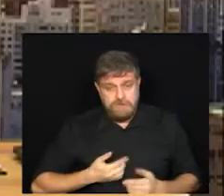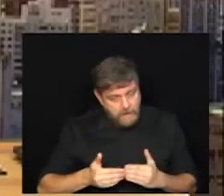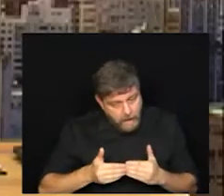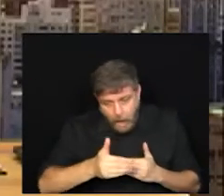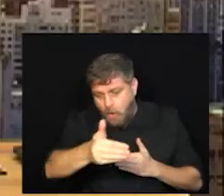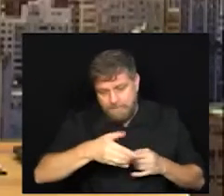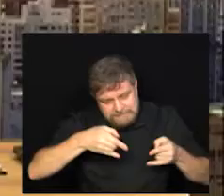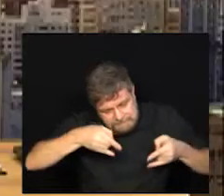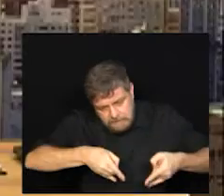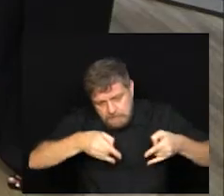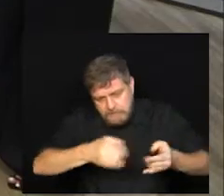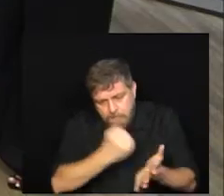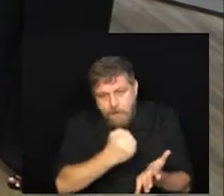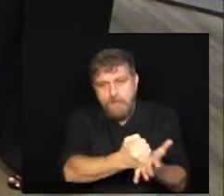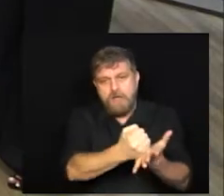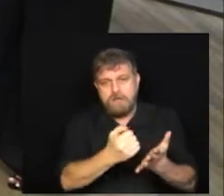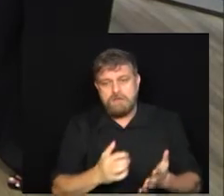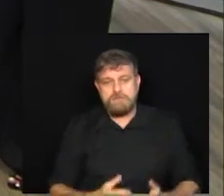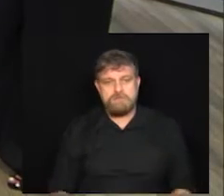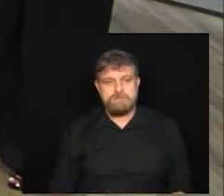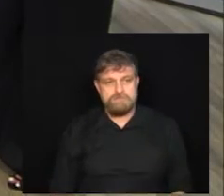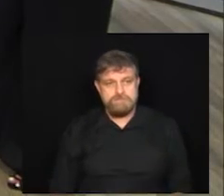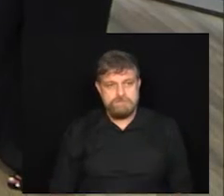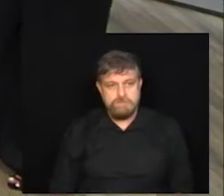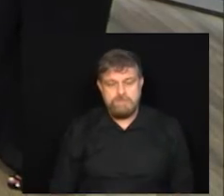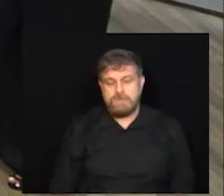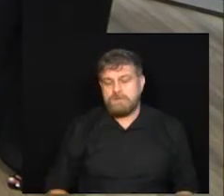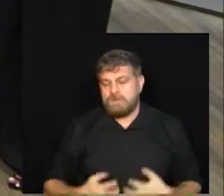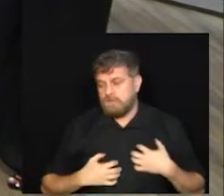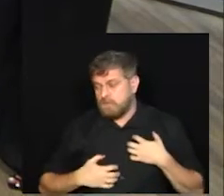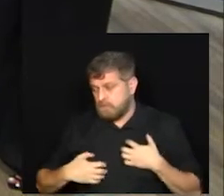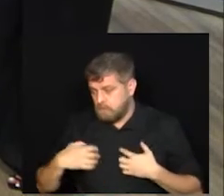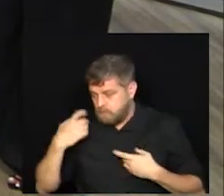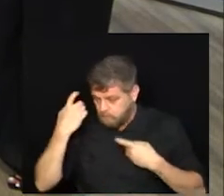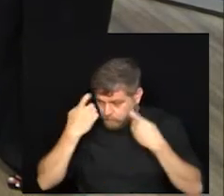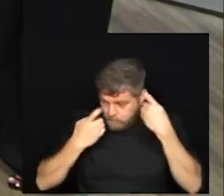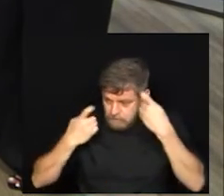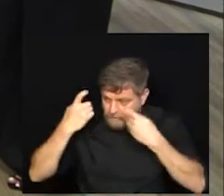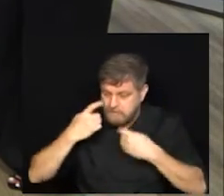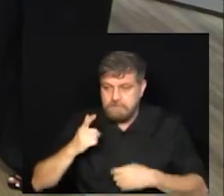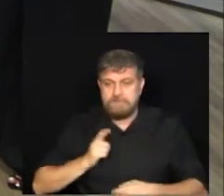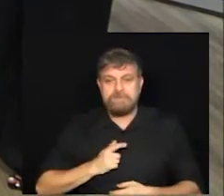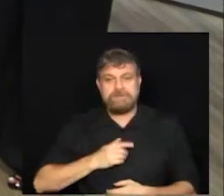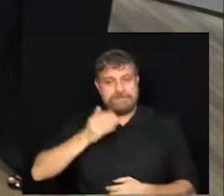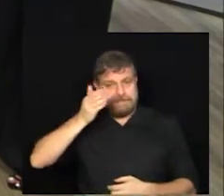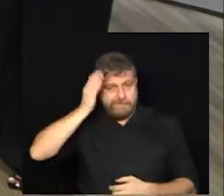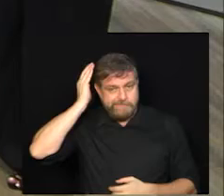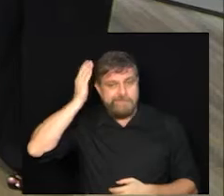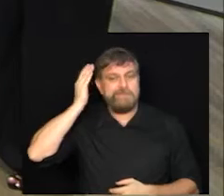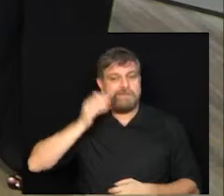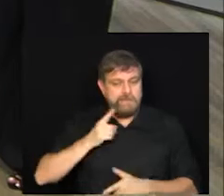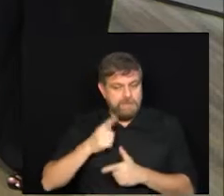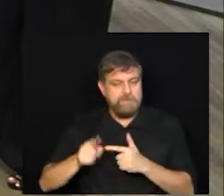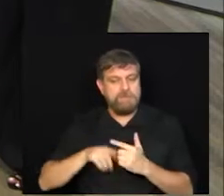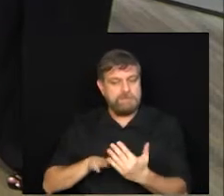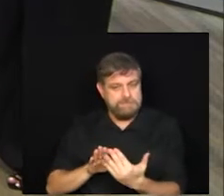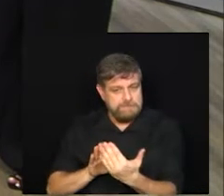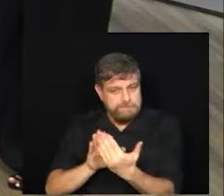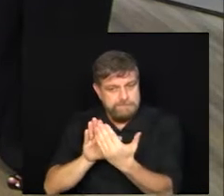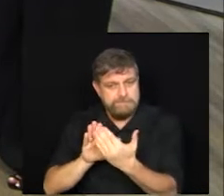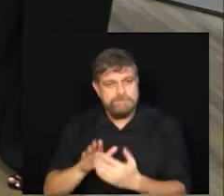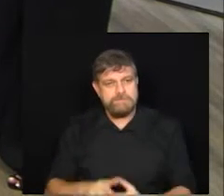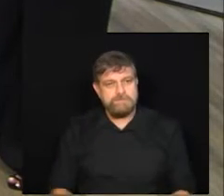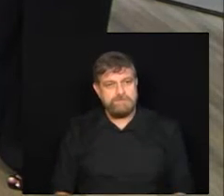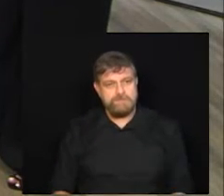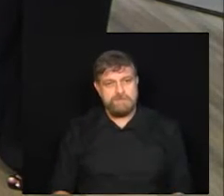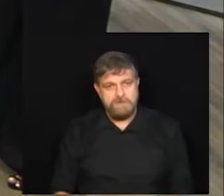processo. É situação bastante preocupante, né? Passada pelo prefeito Dário Saad, mesmo